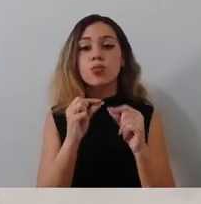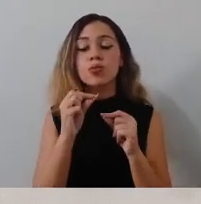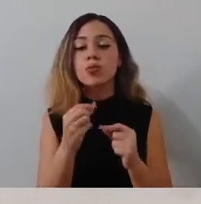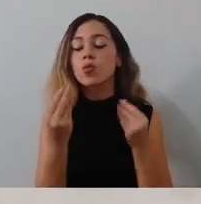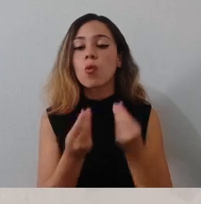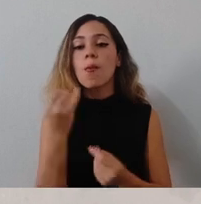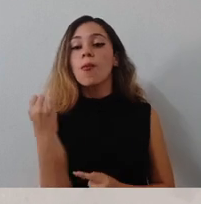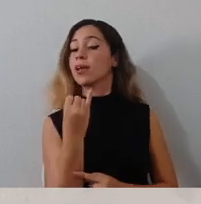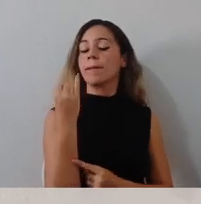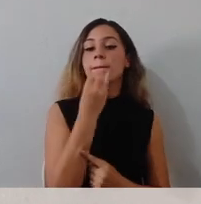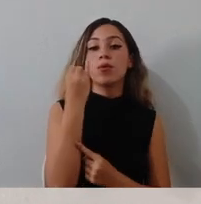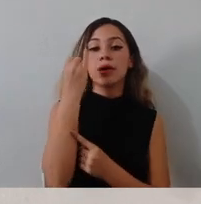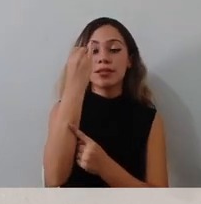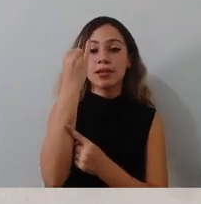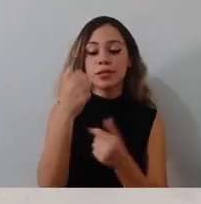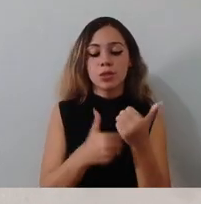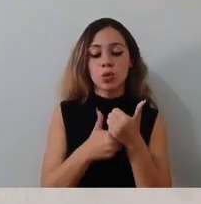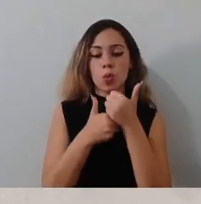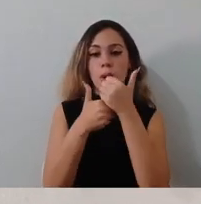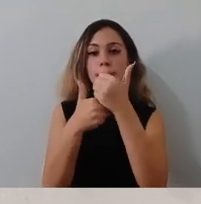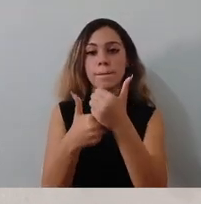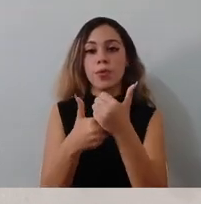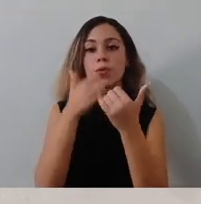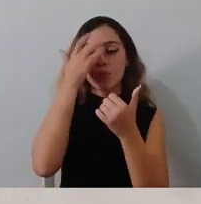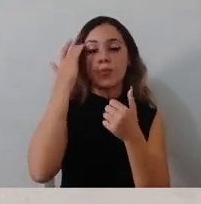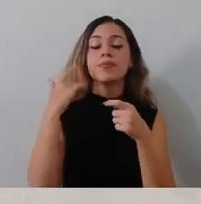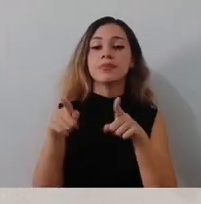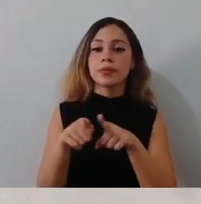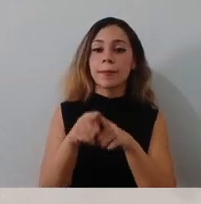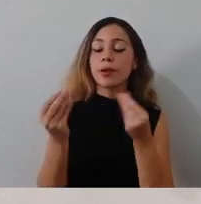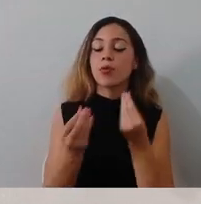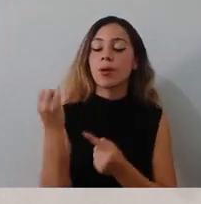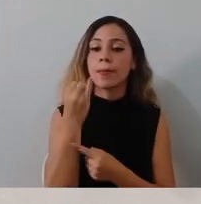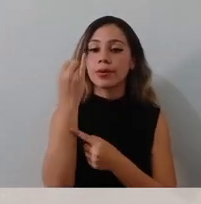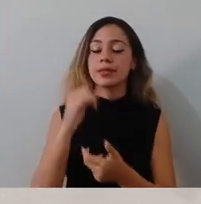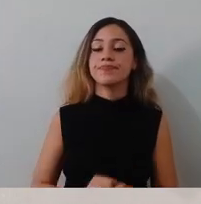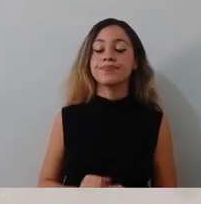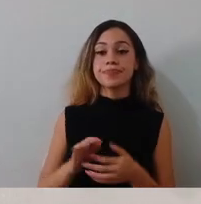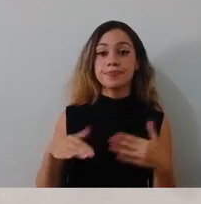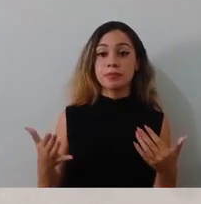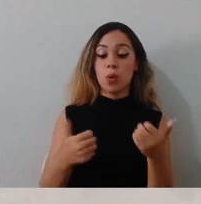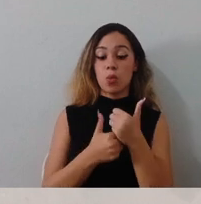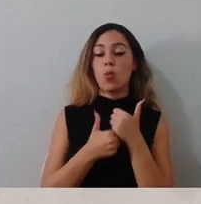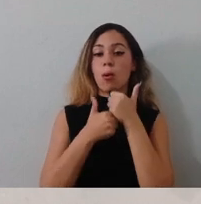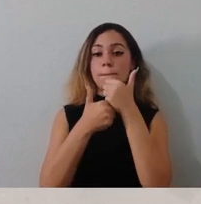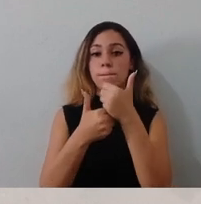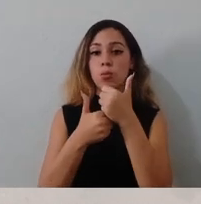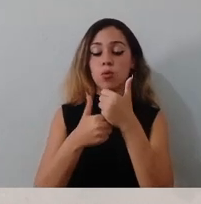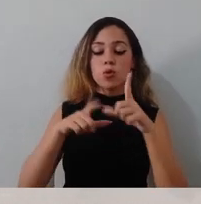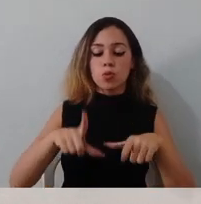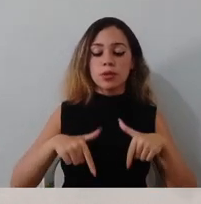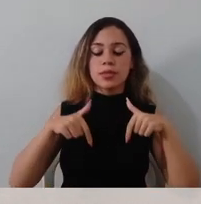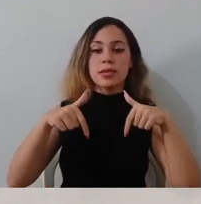agora sobre a importância das redes de apoio e do trabalho dessas associações. A rede de apoio,